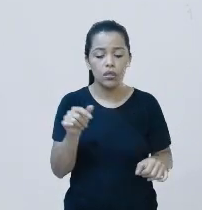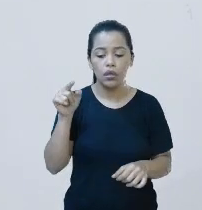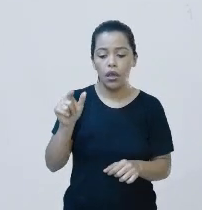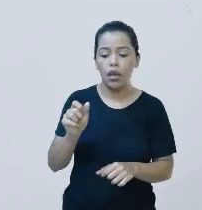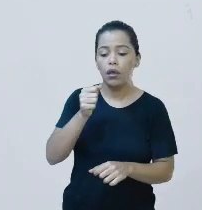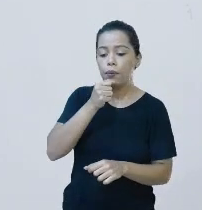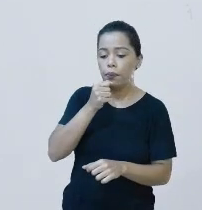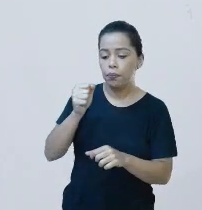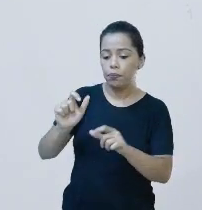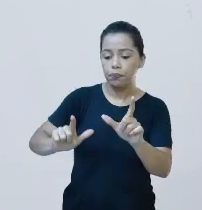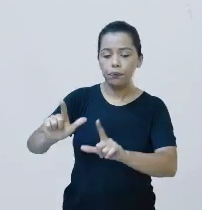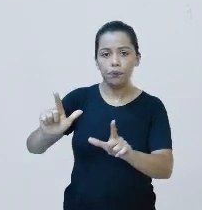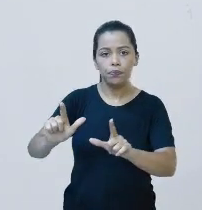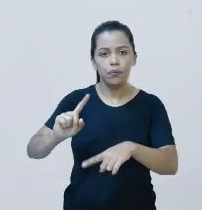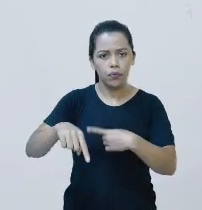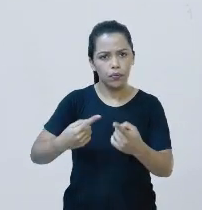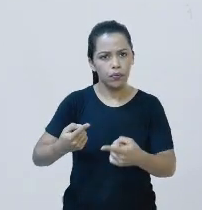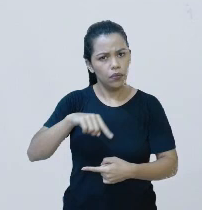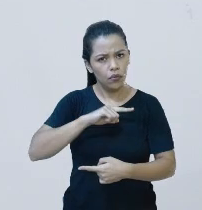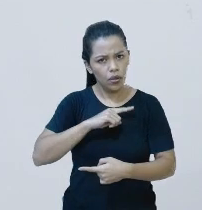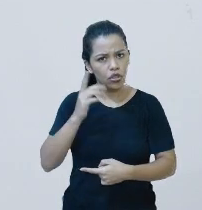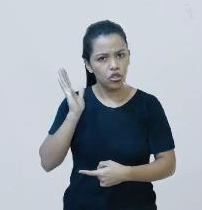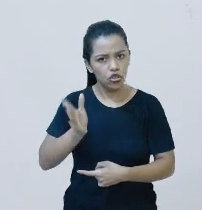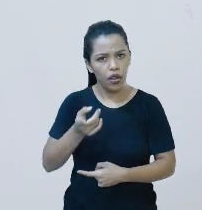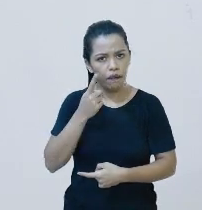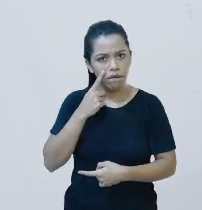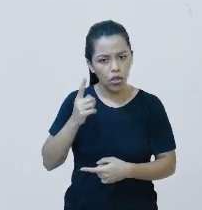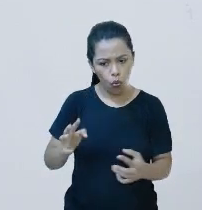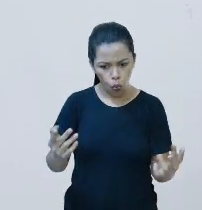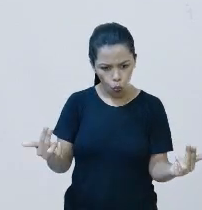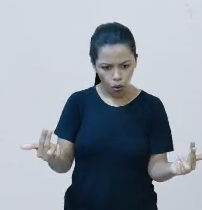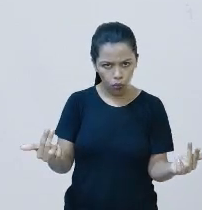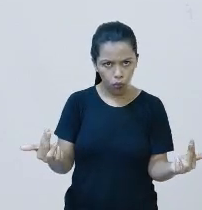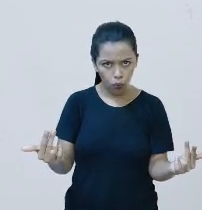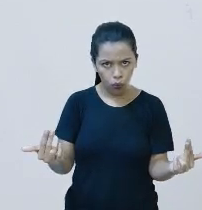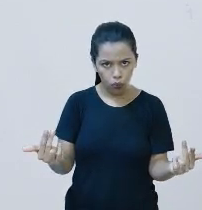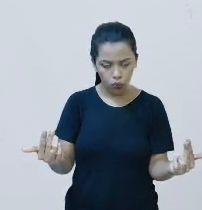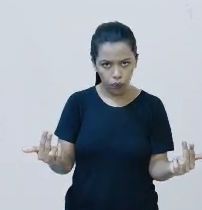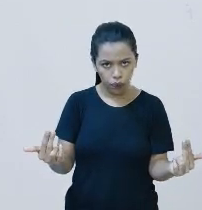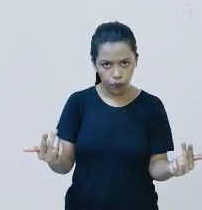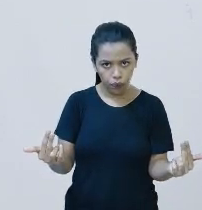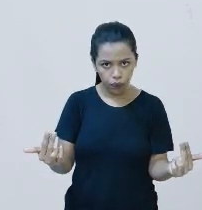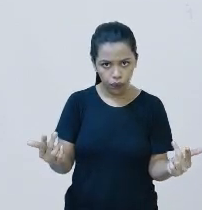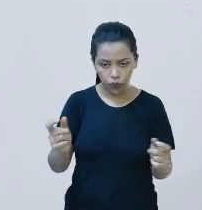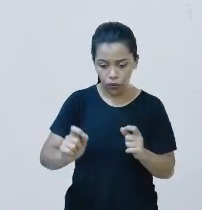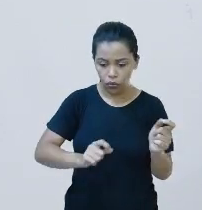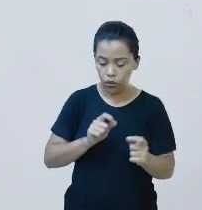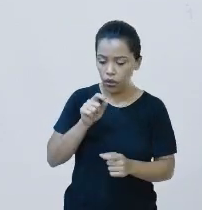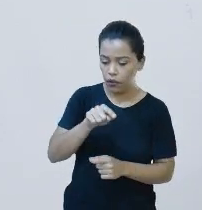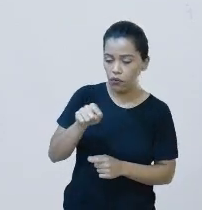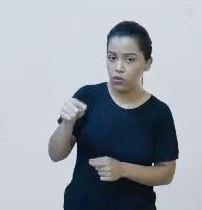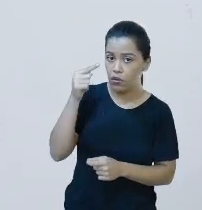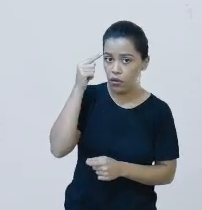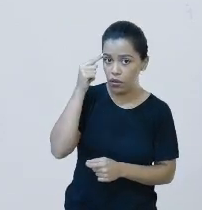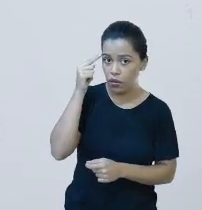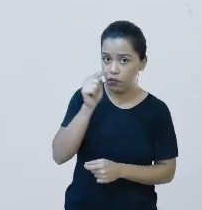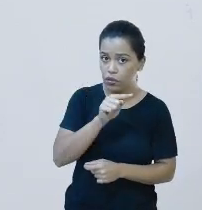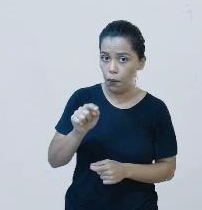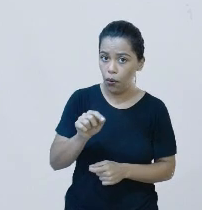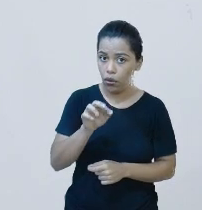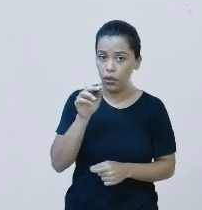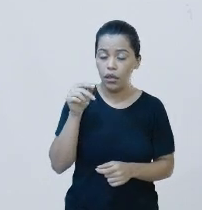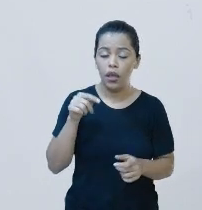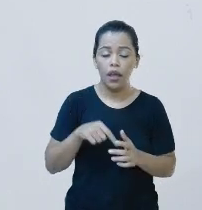já trabalhamos, é a mesma coisa? São totalmente idênticas? O que é que você acha? Você pode